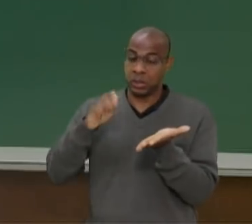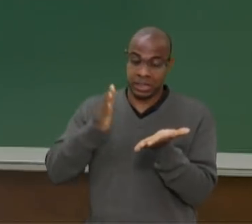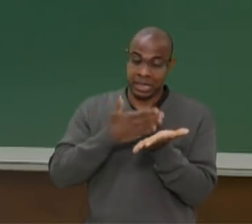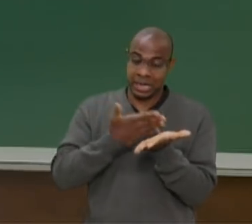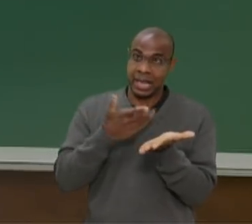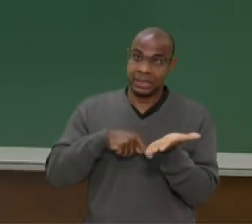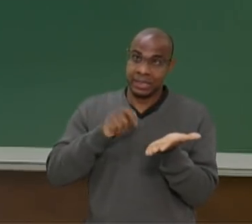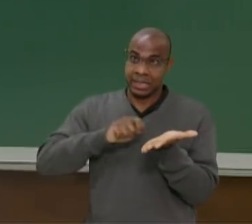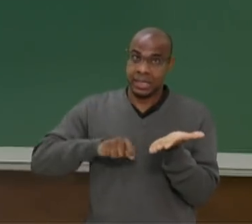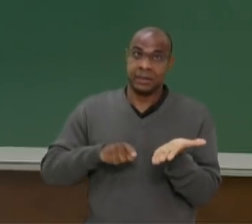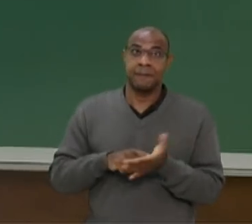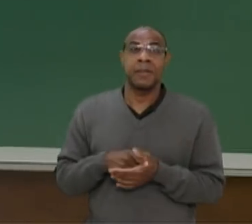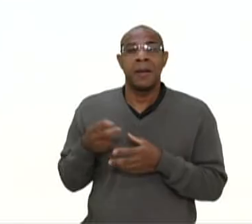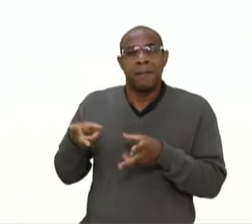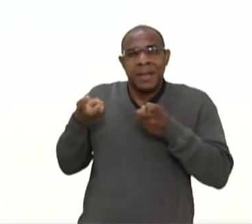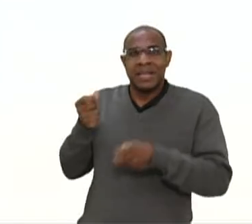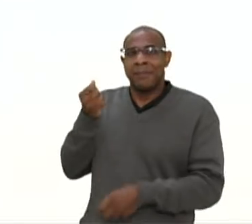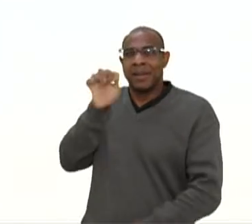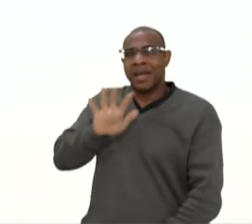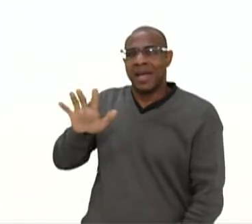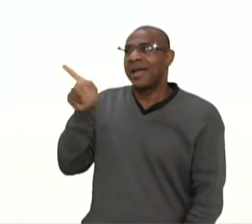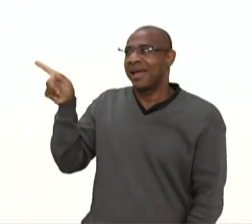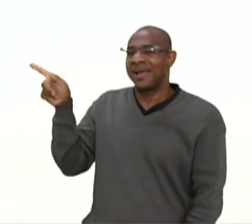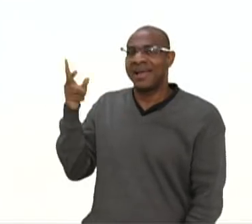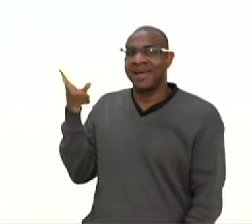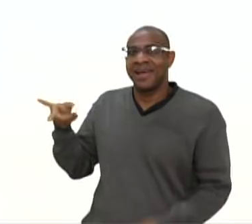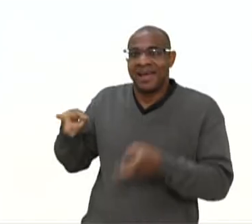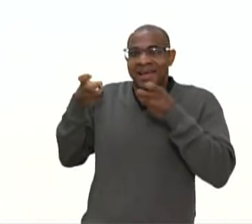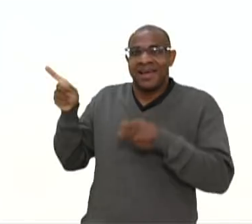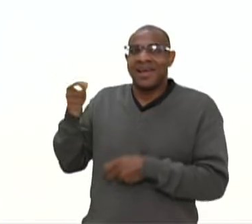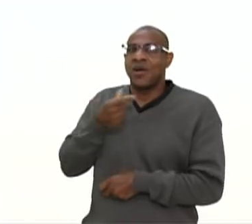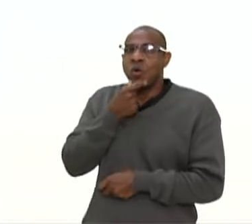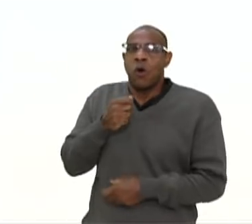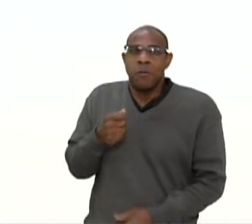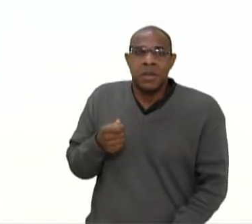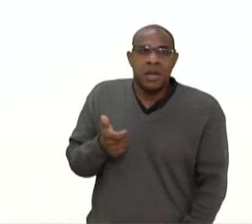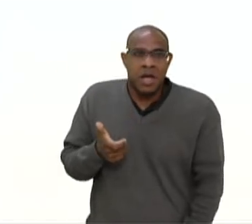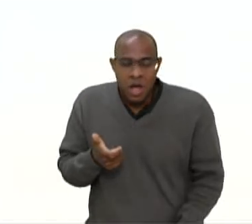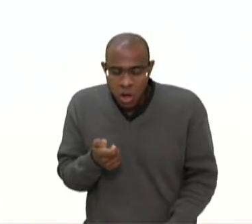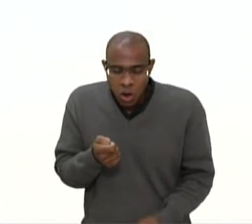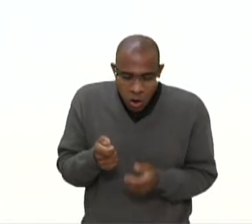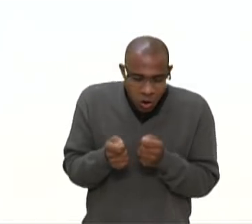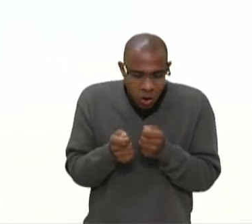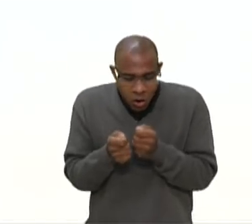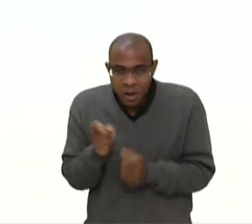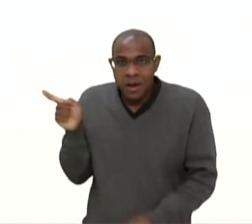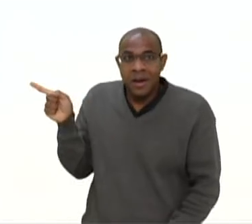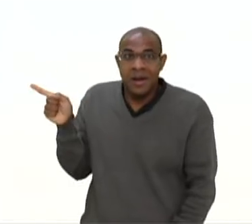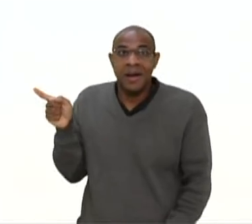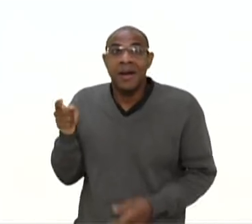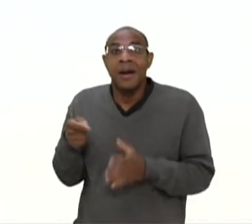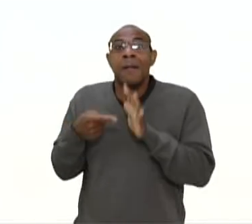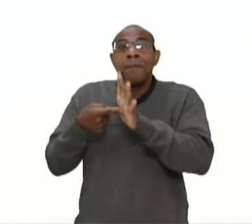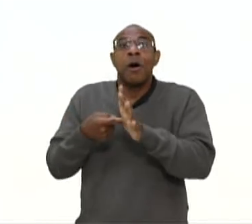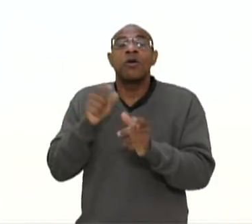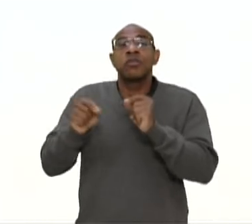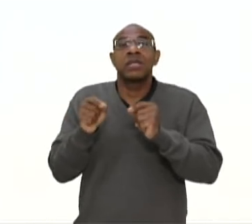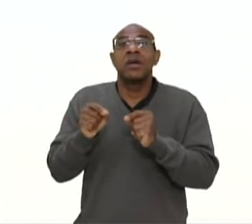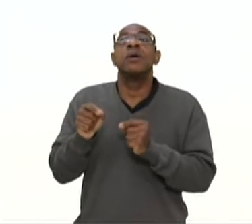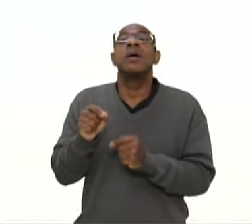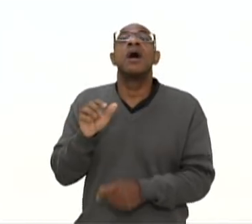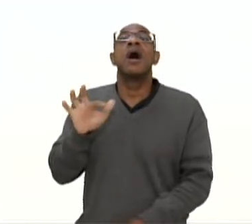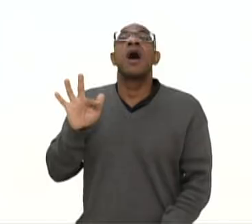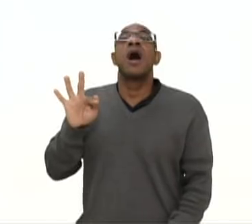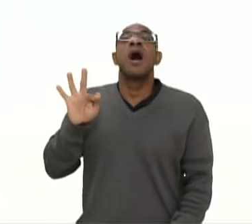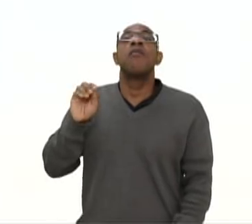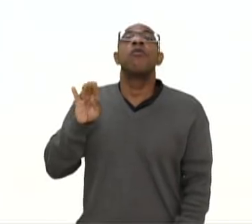caderno. Percebe que a imagem representada pela charge traz um tipo de fobia.